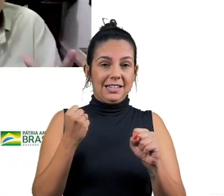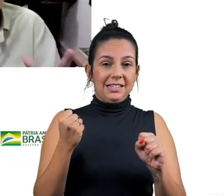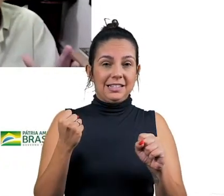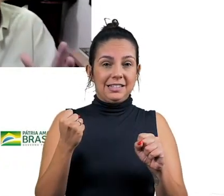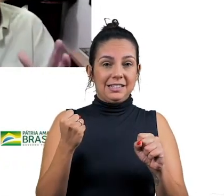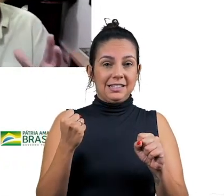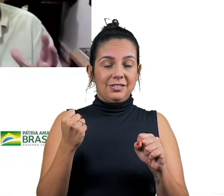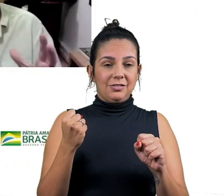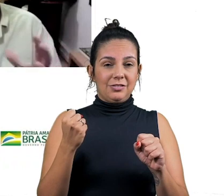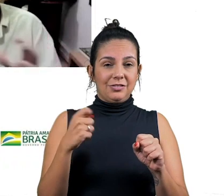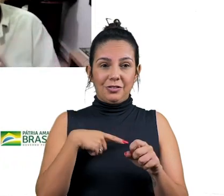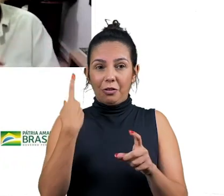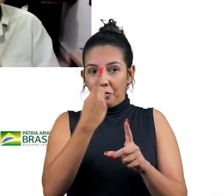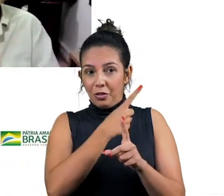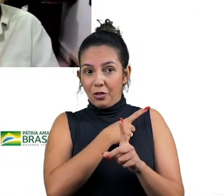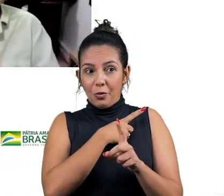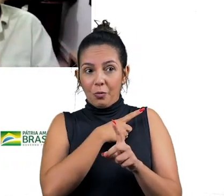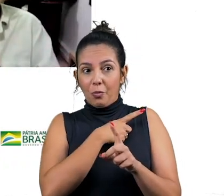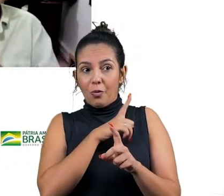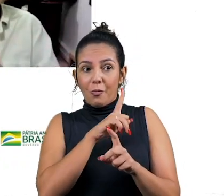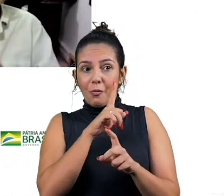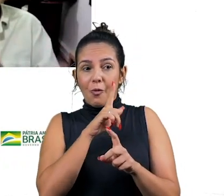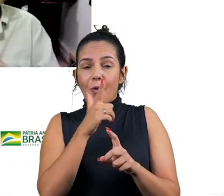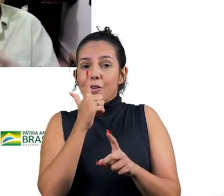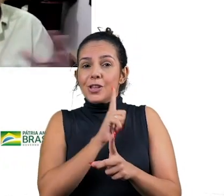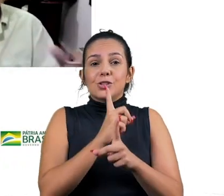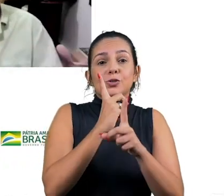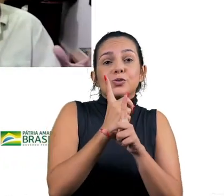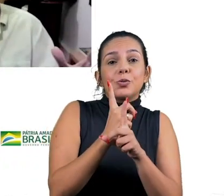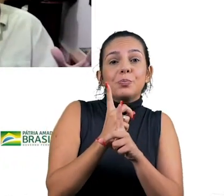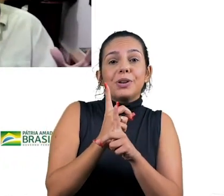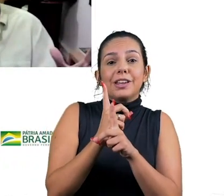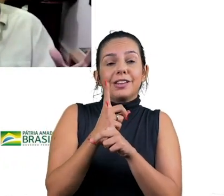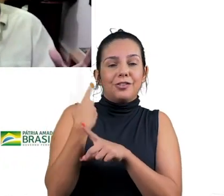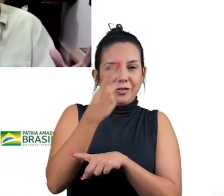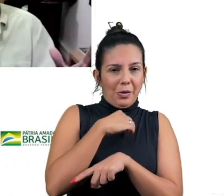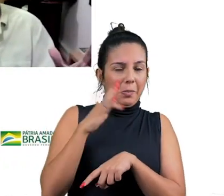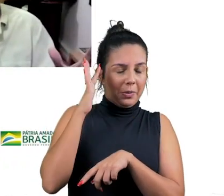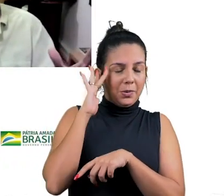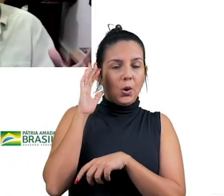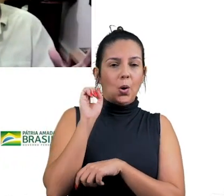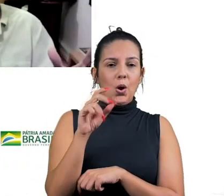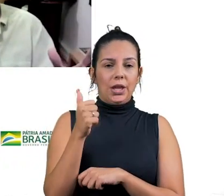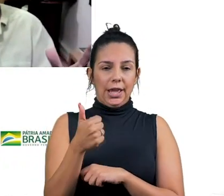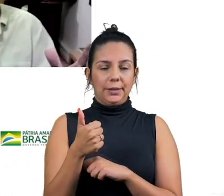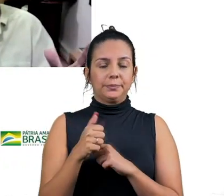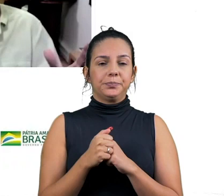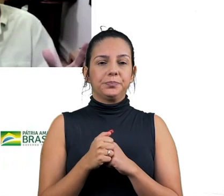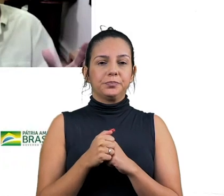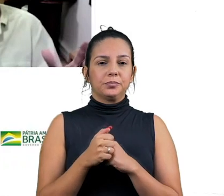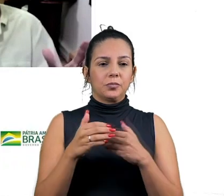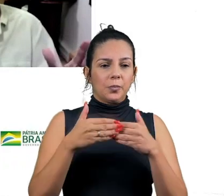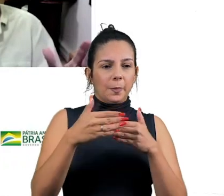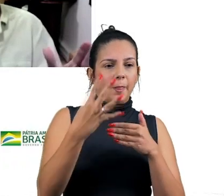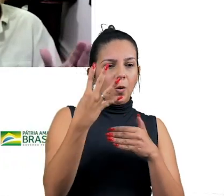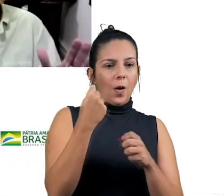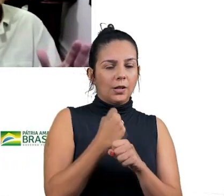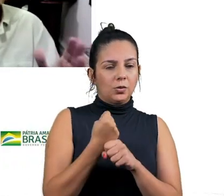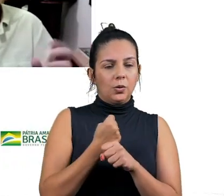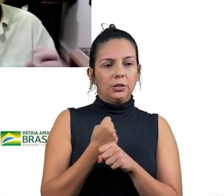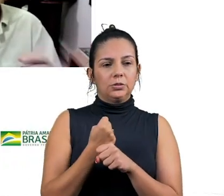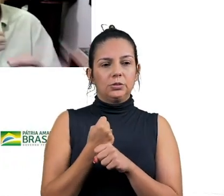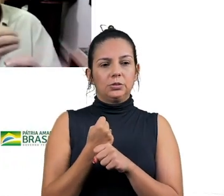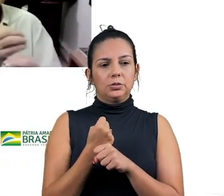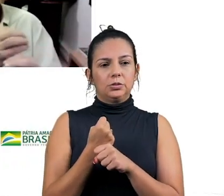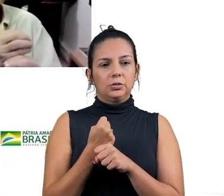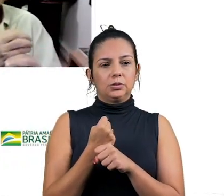grande mistério da natureza humana, né? Porque você pensa assim, tá bom, vai durar 4 anos.